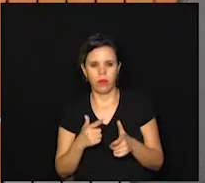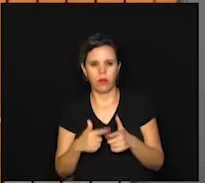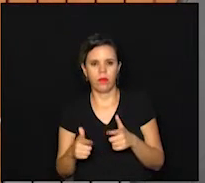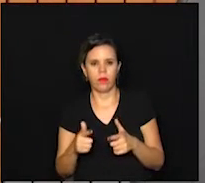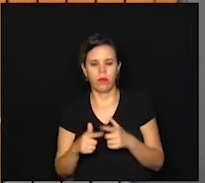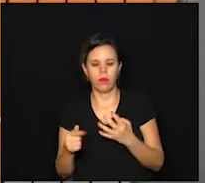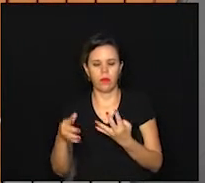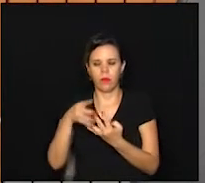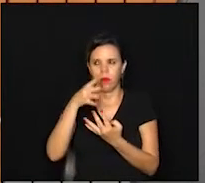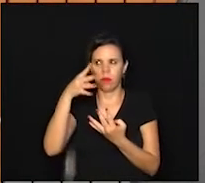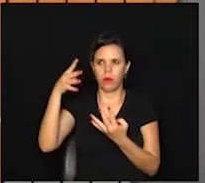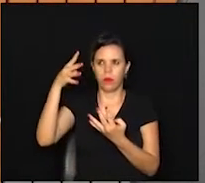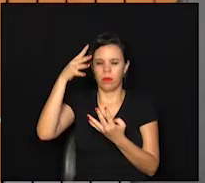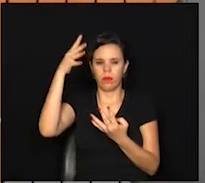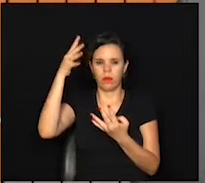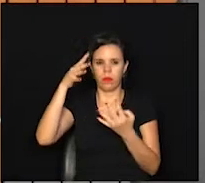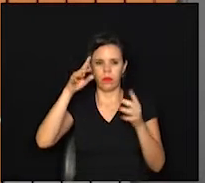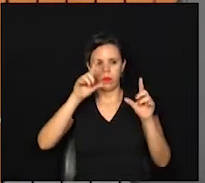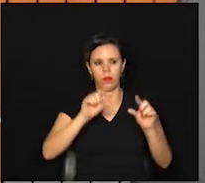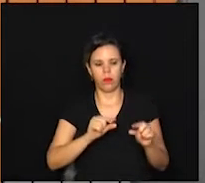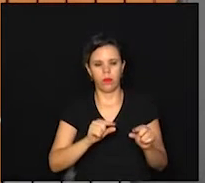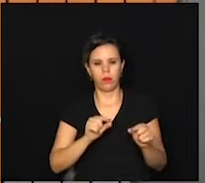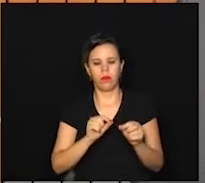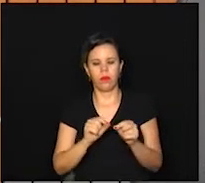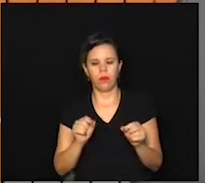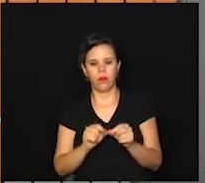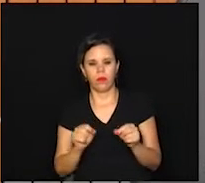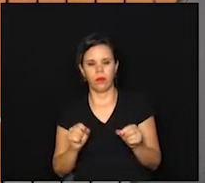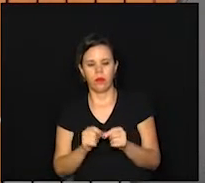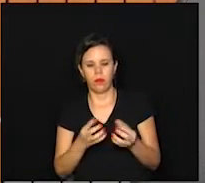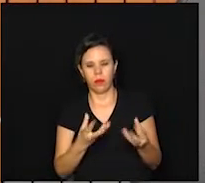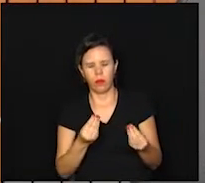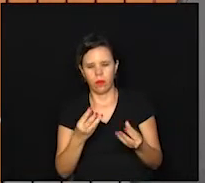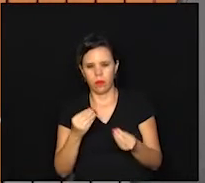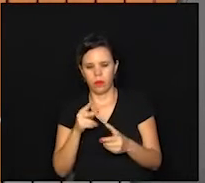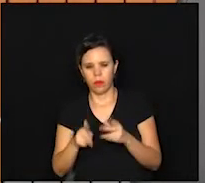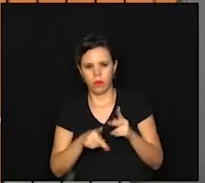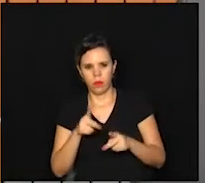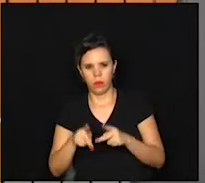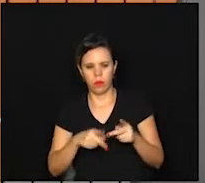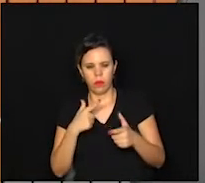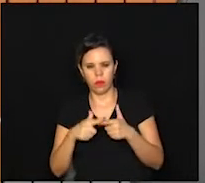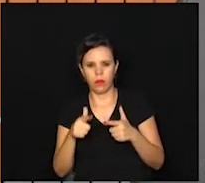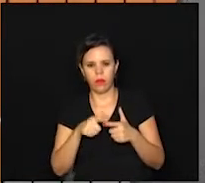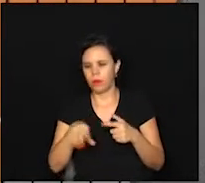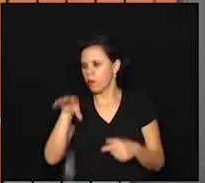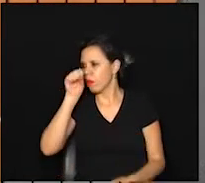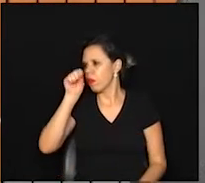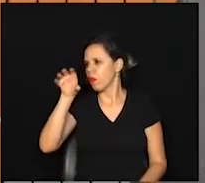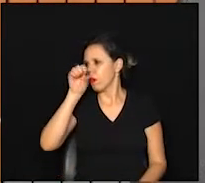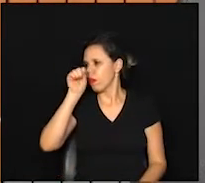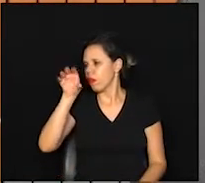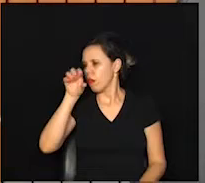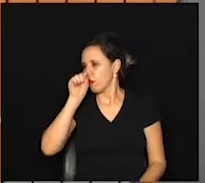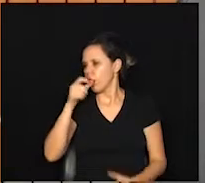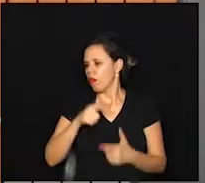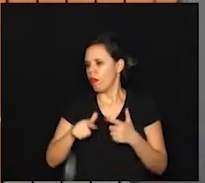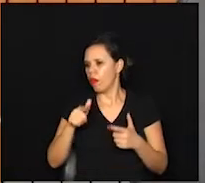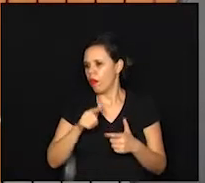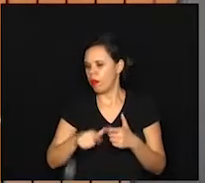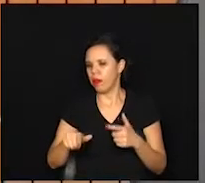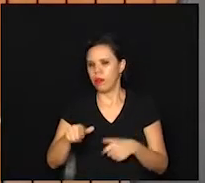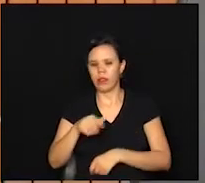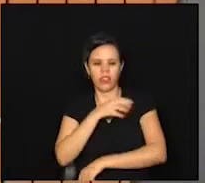gases poluentes, né? E isso fez com que muitas pessoas que têm problemas respiratórios, né, como os famosos IT,